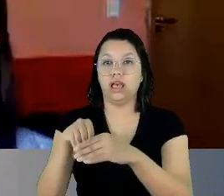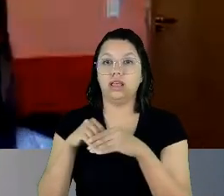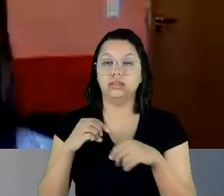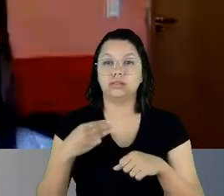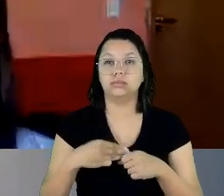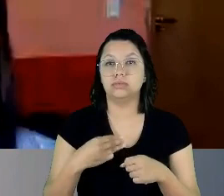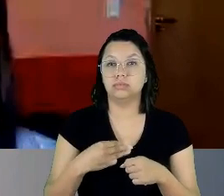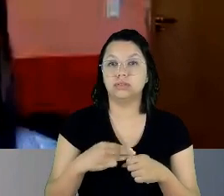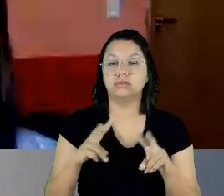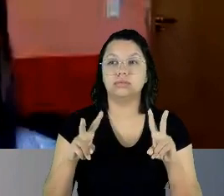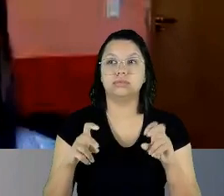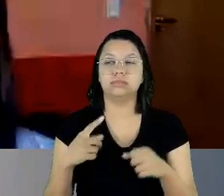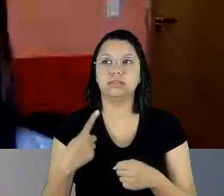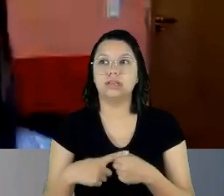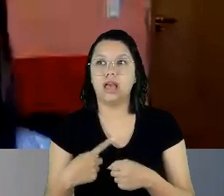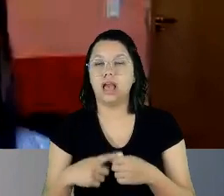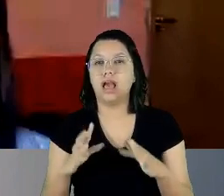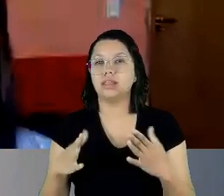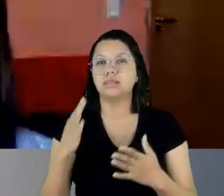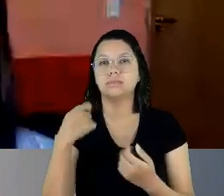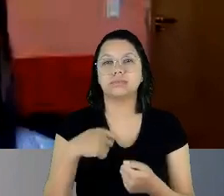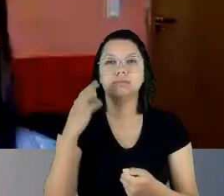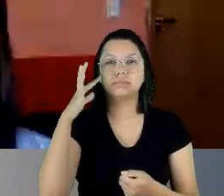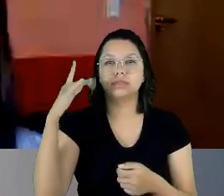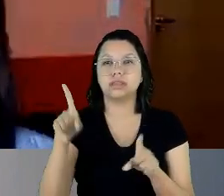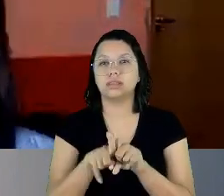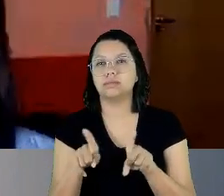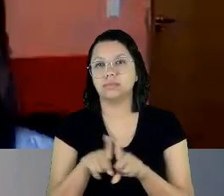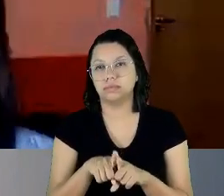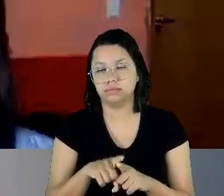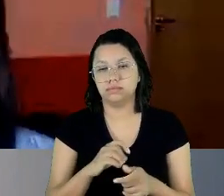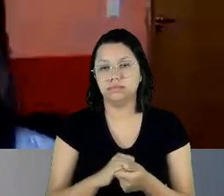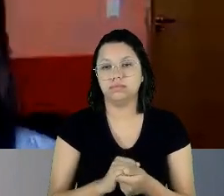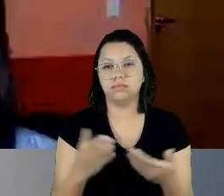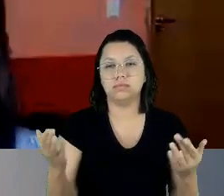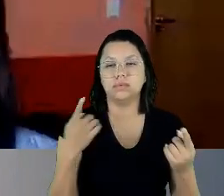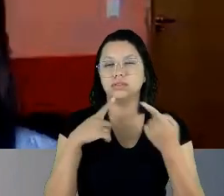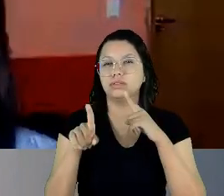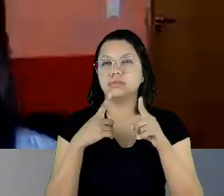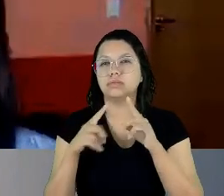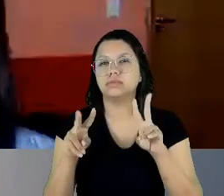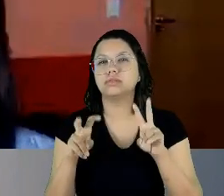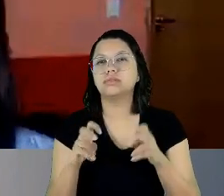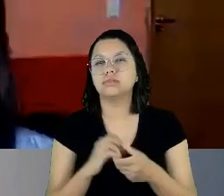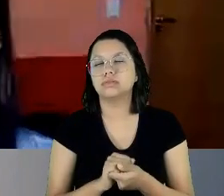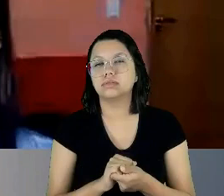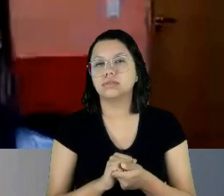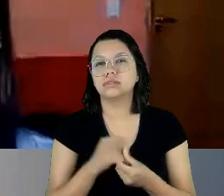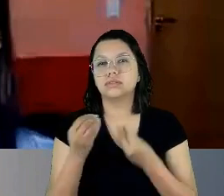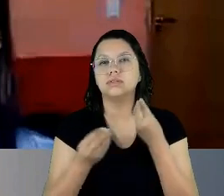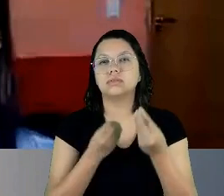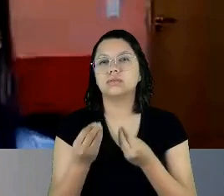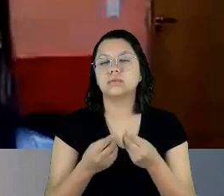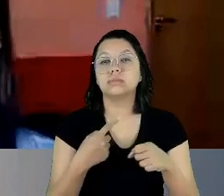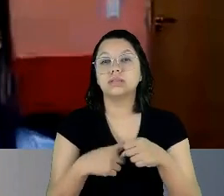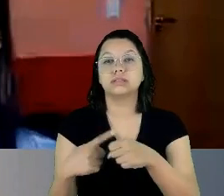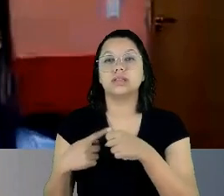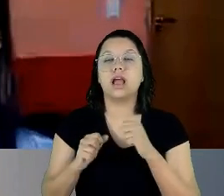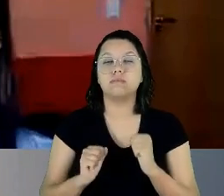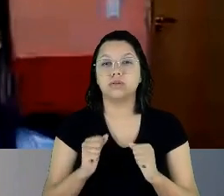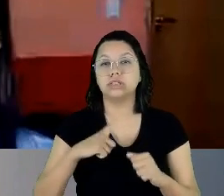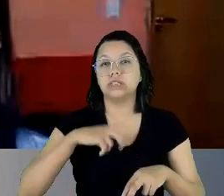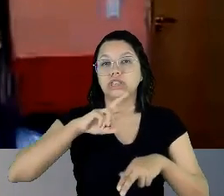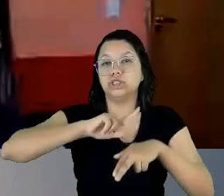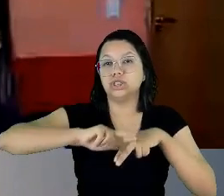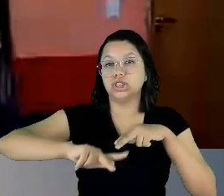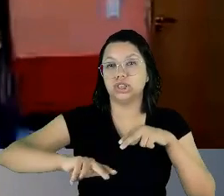essa discussão sobre cidade, a gente tem que pensar também nessa discussão sobre como as cidades podem